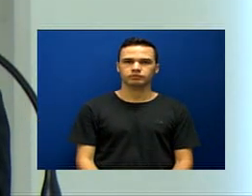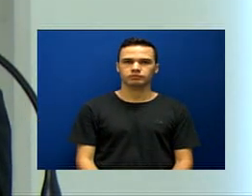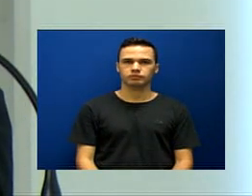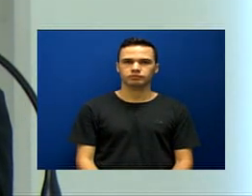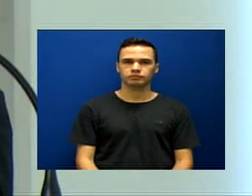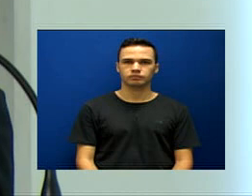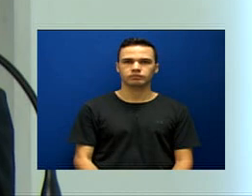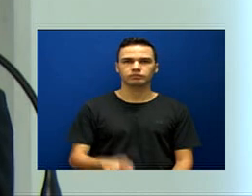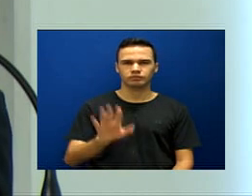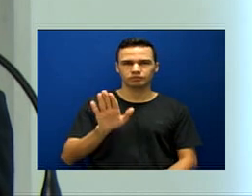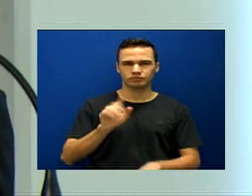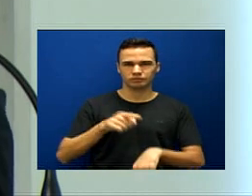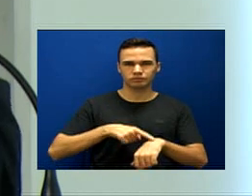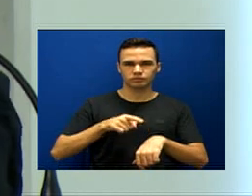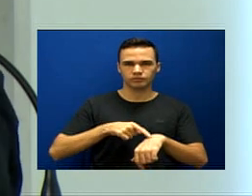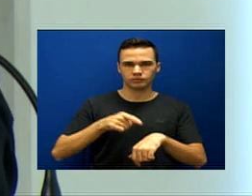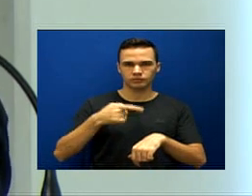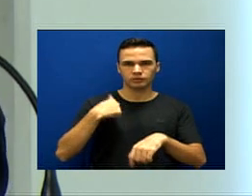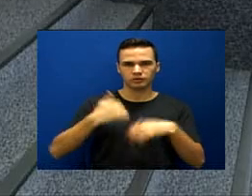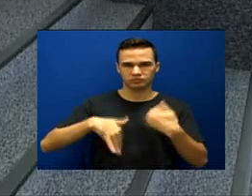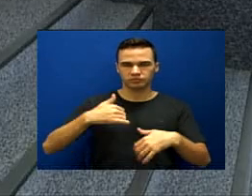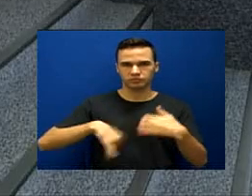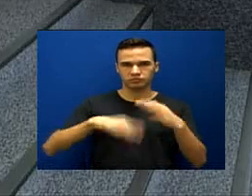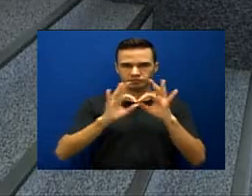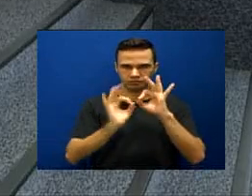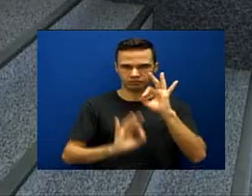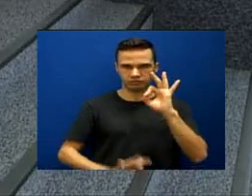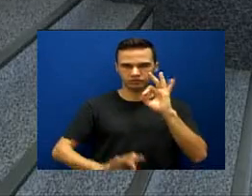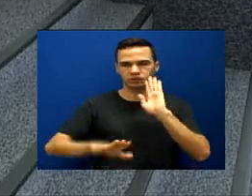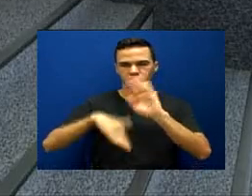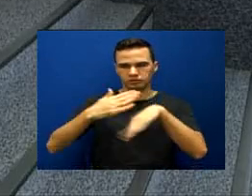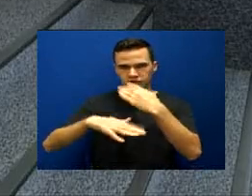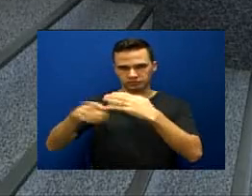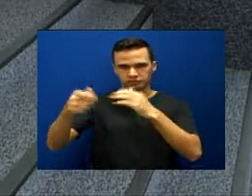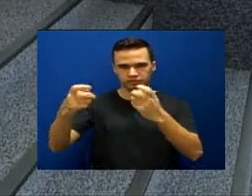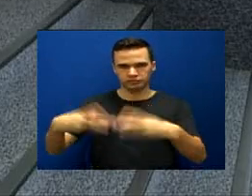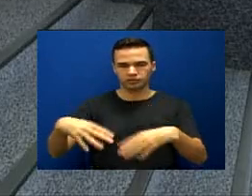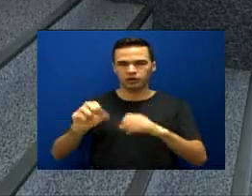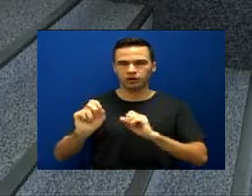Apolo, só um minutinho, depois eu cedo para Vossa Excelência, até porque